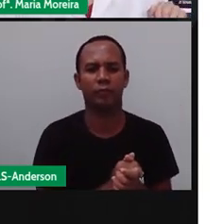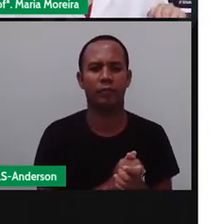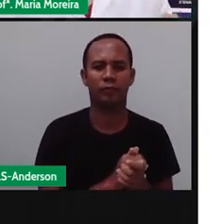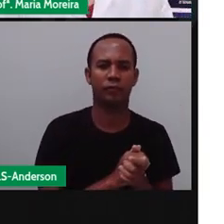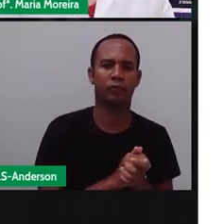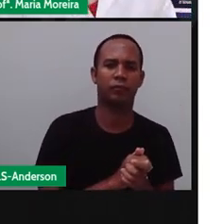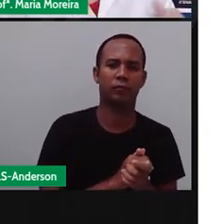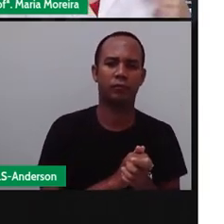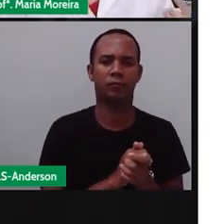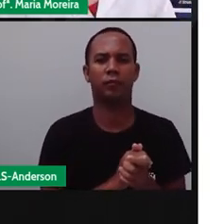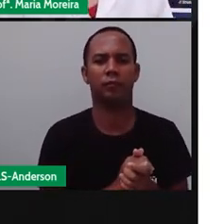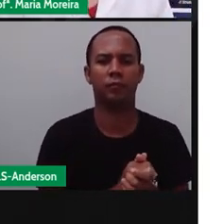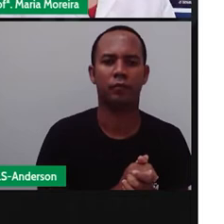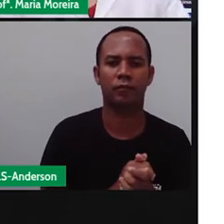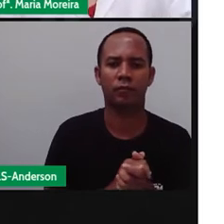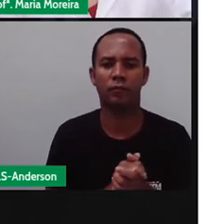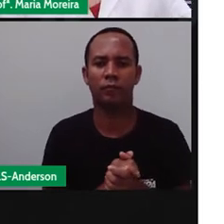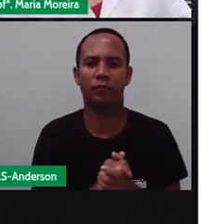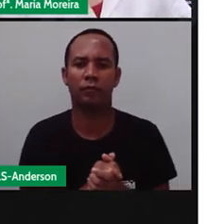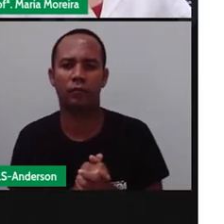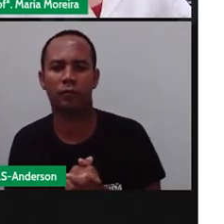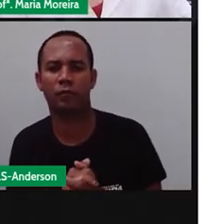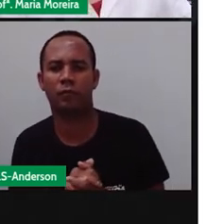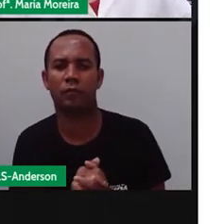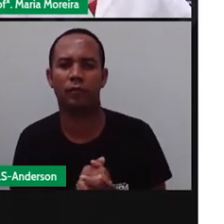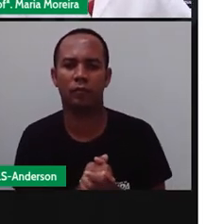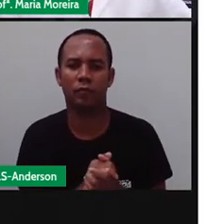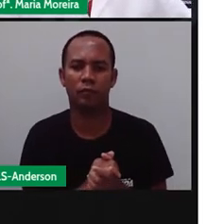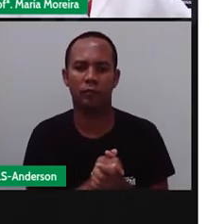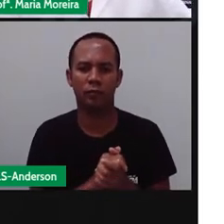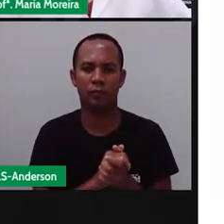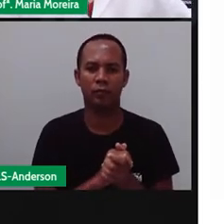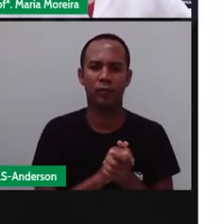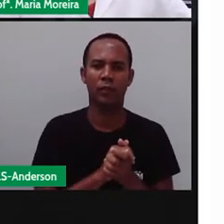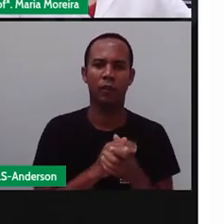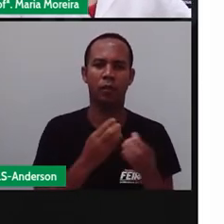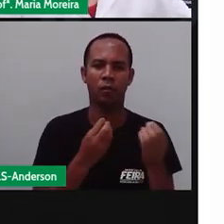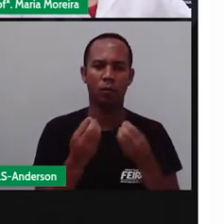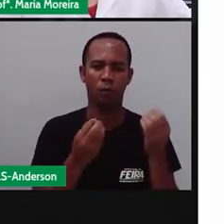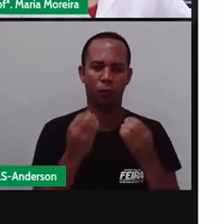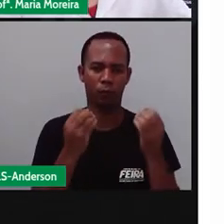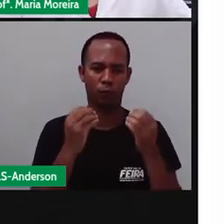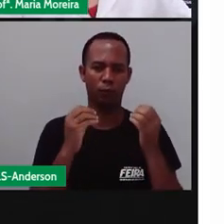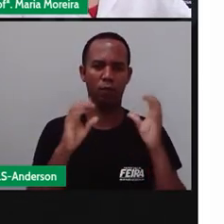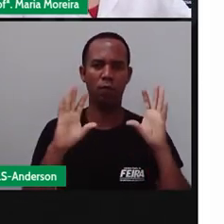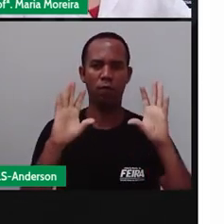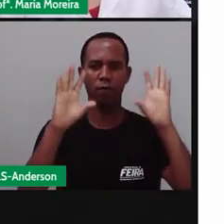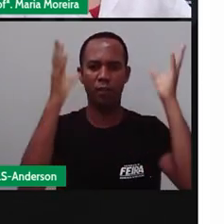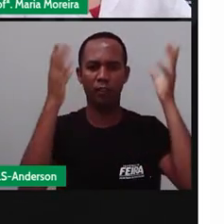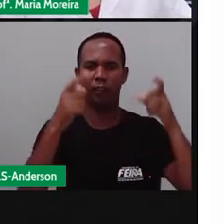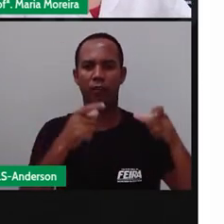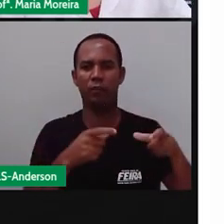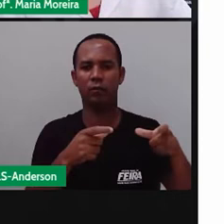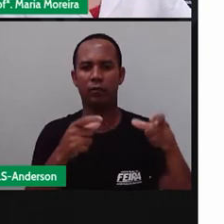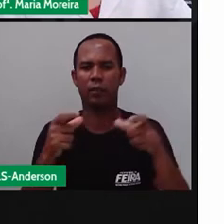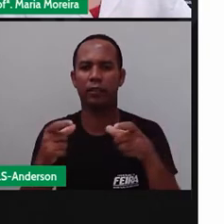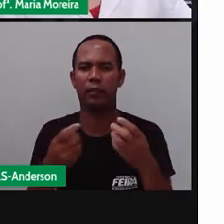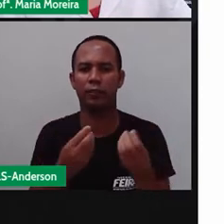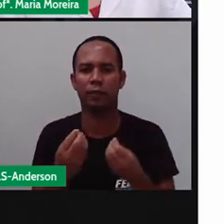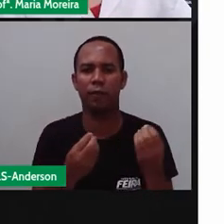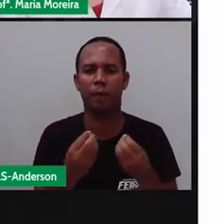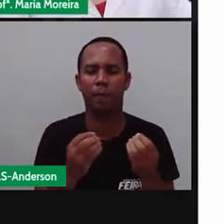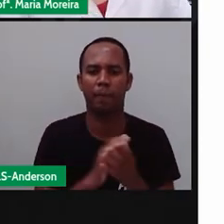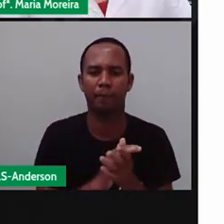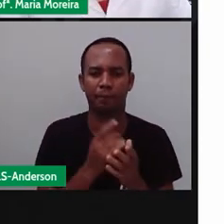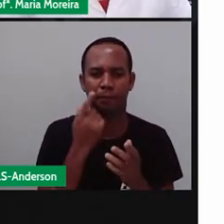né, maiúsculo, que seria o quê? O numeral 2, né? Com raízes nas festas pagãs do hemisfério norte. Lembra que a Pró falou sobre festa